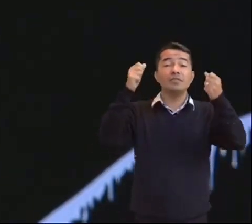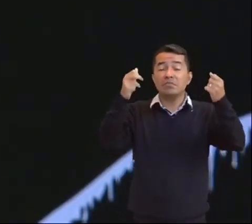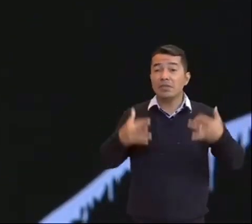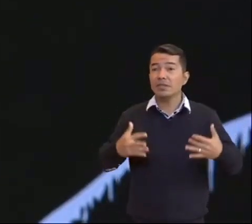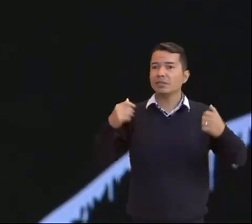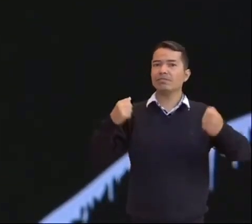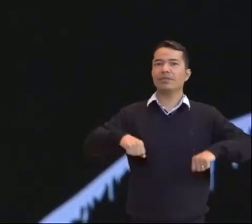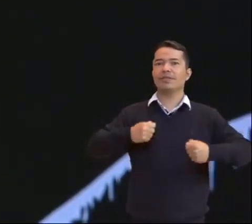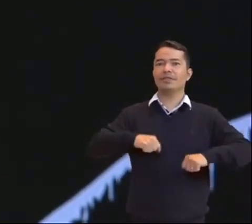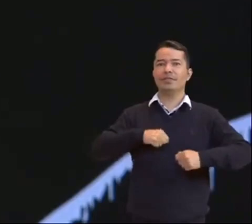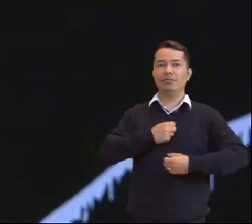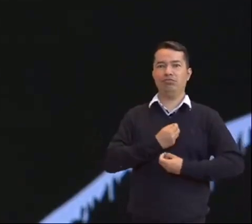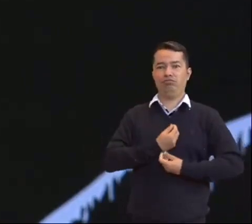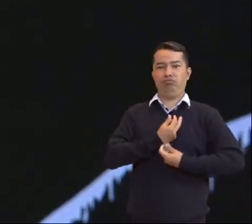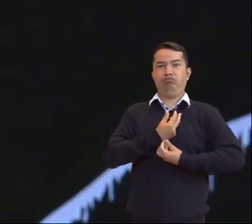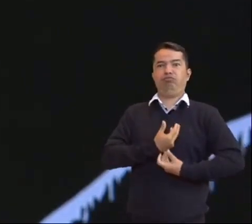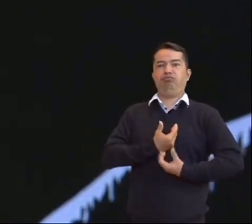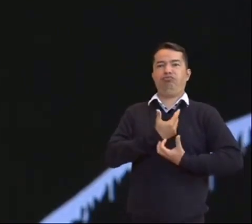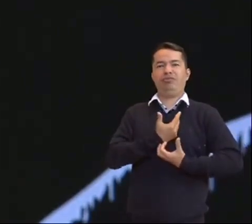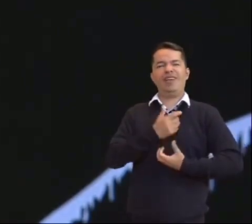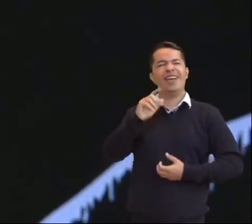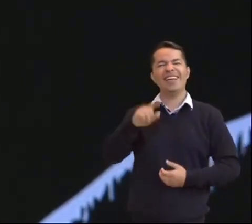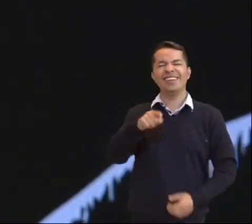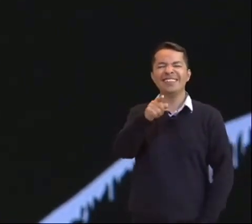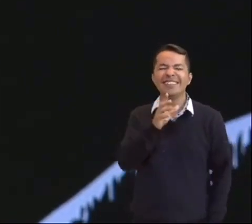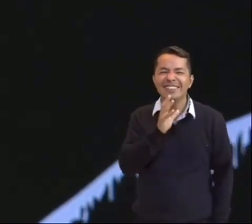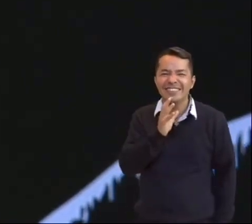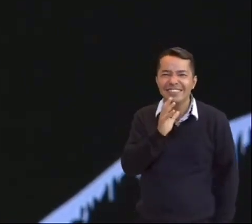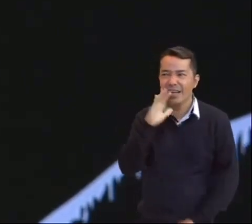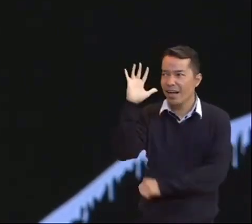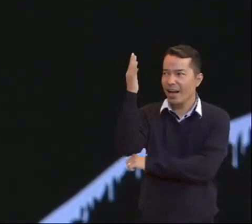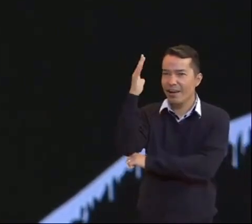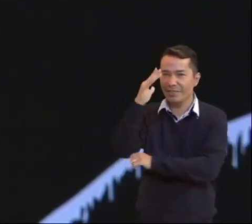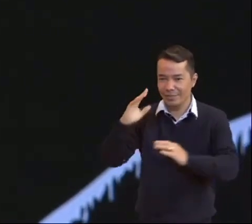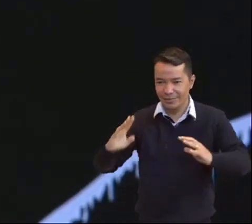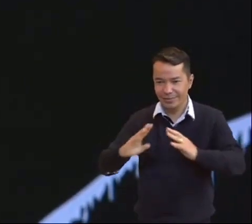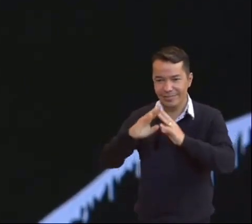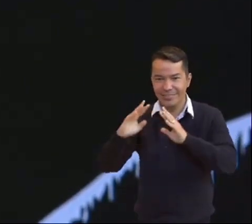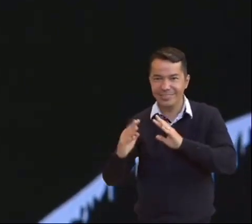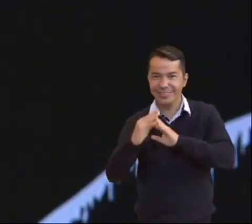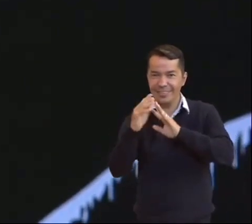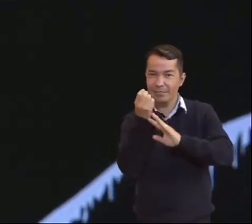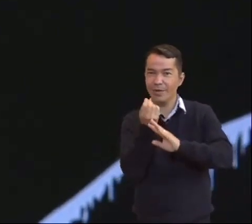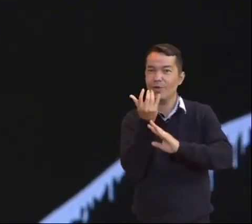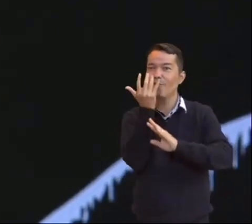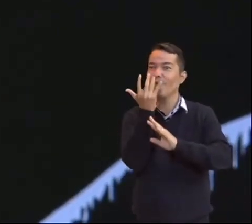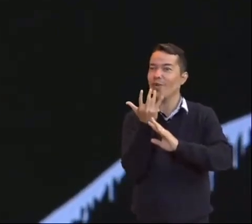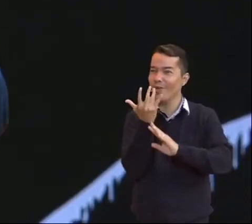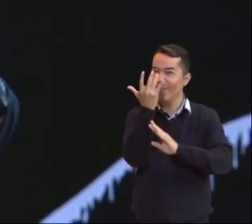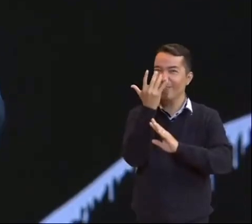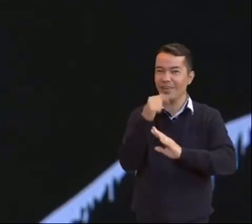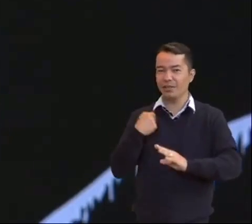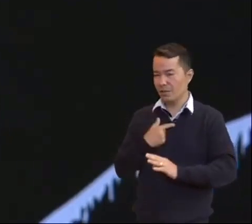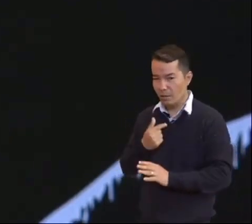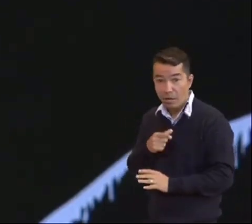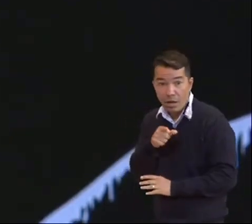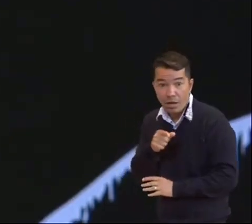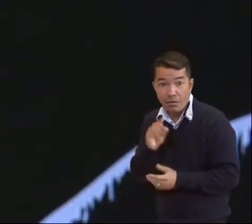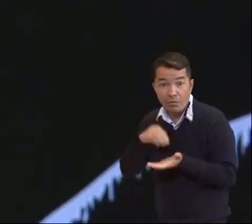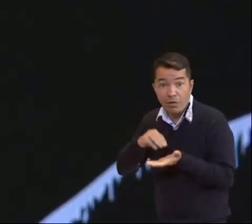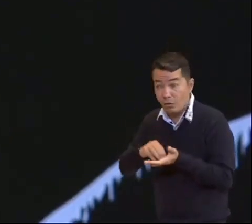mim, a imagem de uma fogueira, e a gente vai colocando a lenha na fogueira, e eu creio que nós, quanto